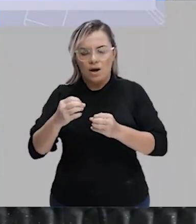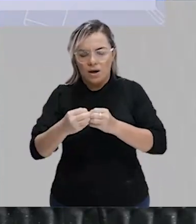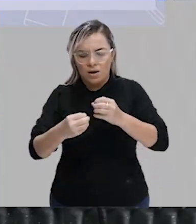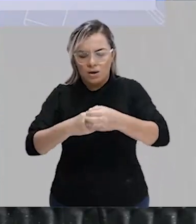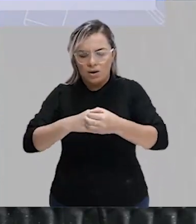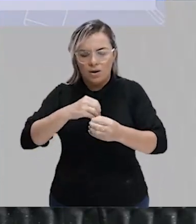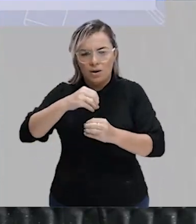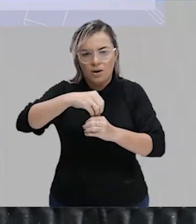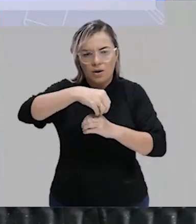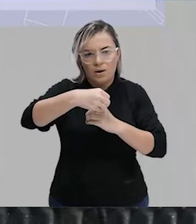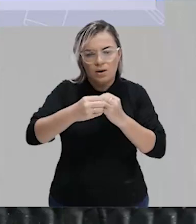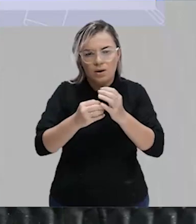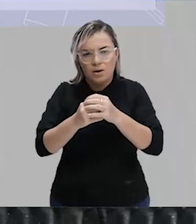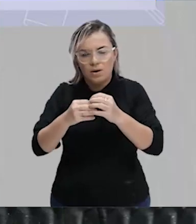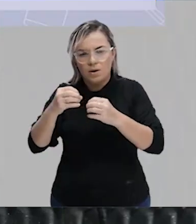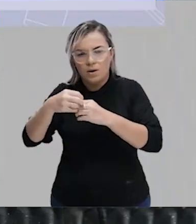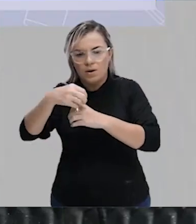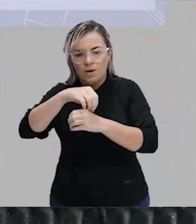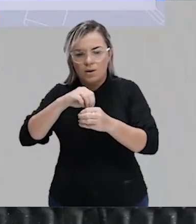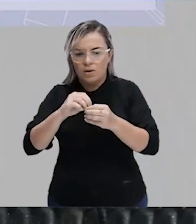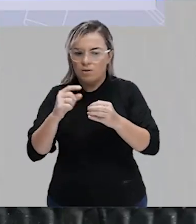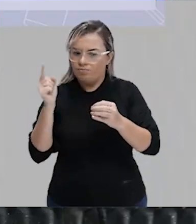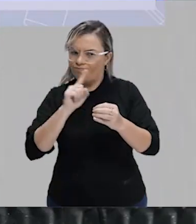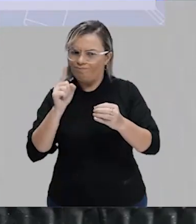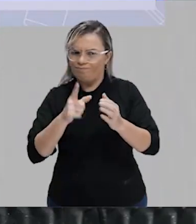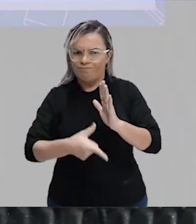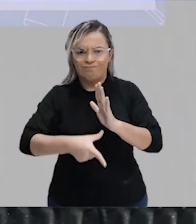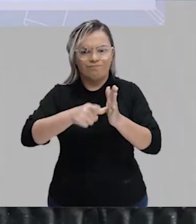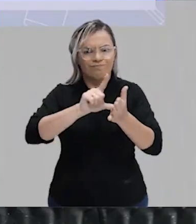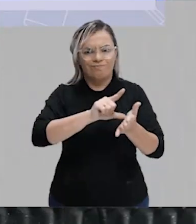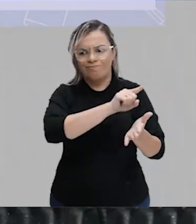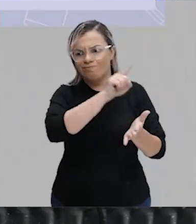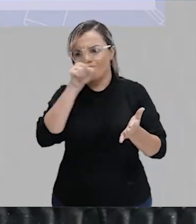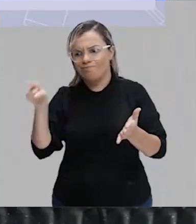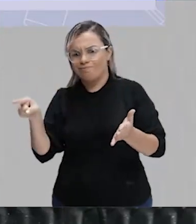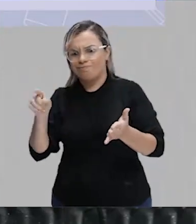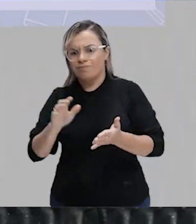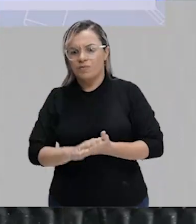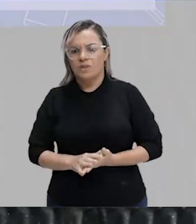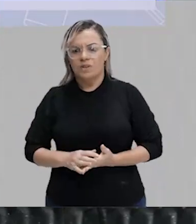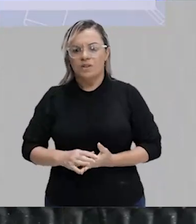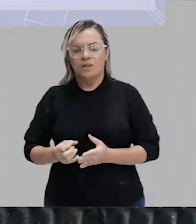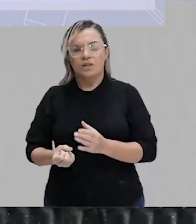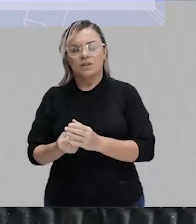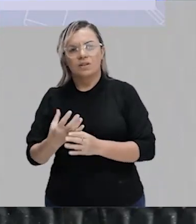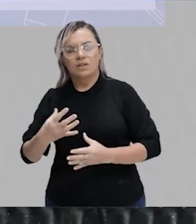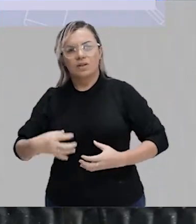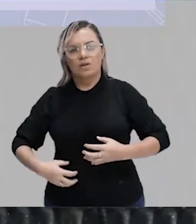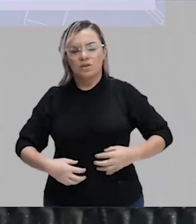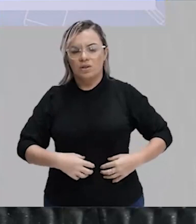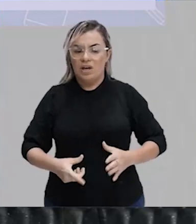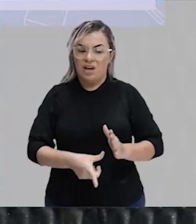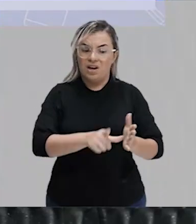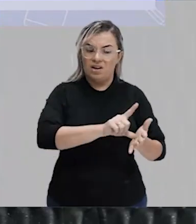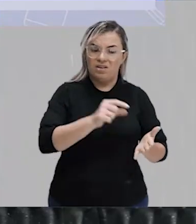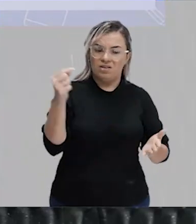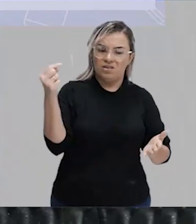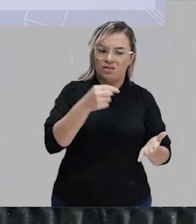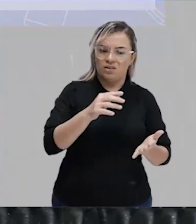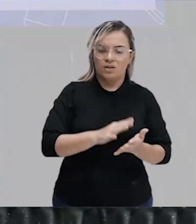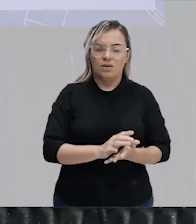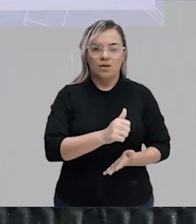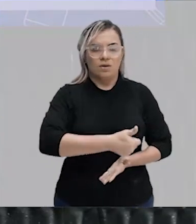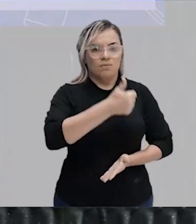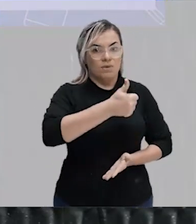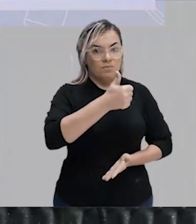tá? A mórula ela vem antes da organogênese. Depois é que vem a organogênese. Então, primeiro vem quem?